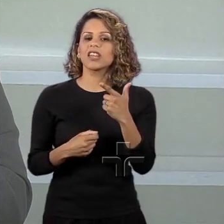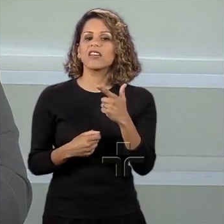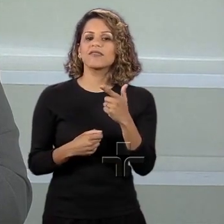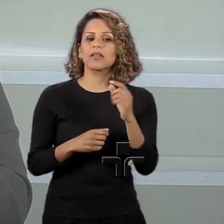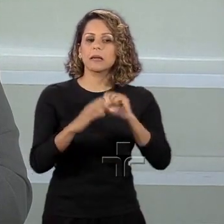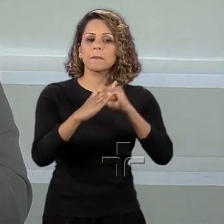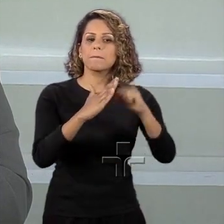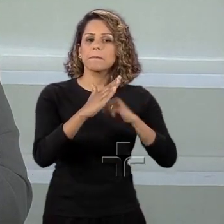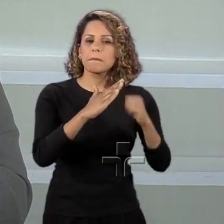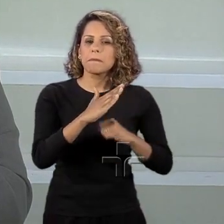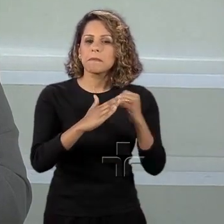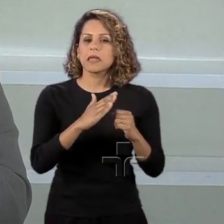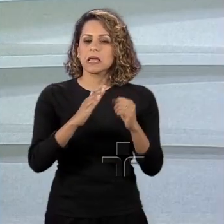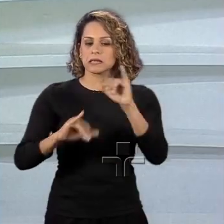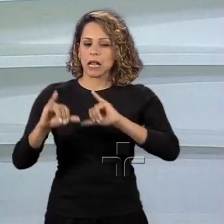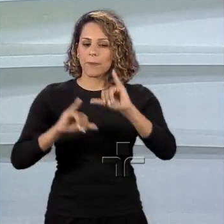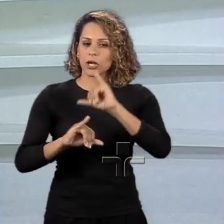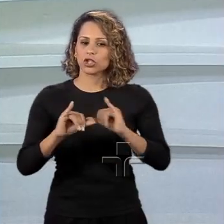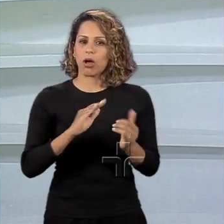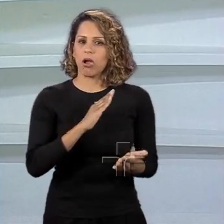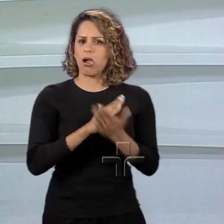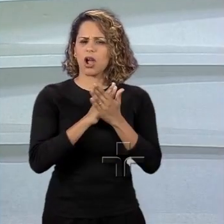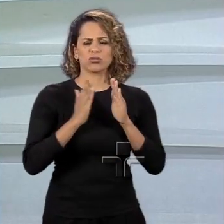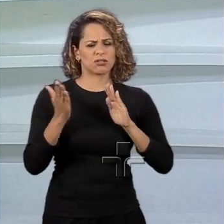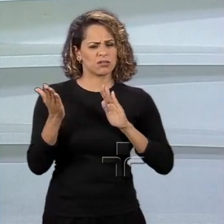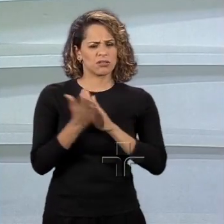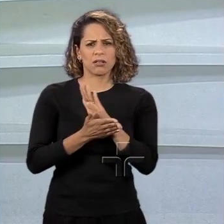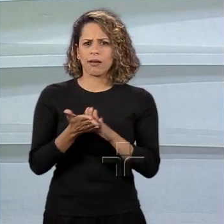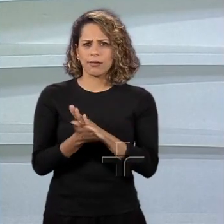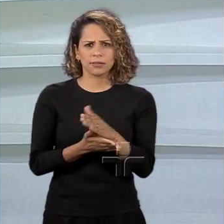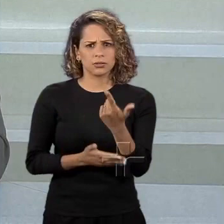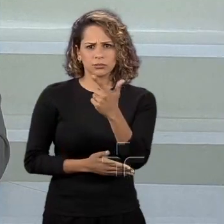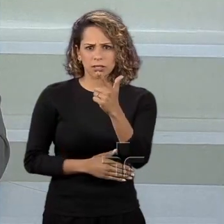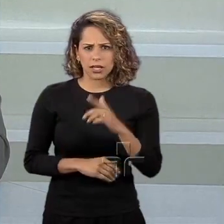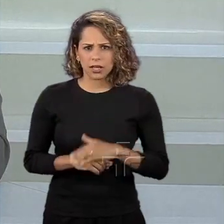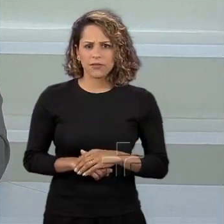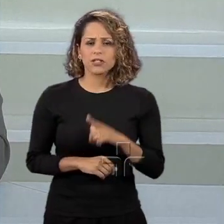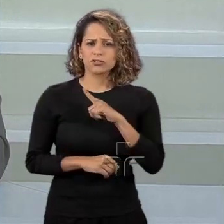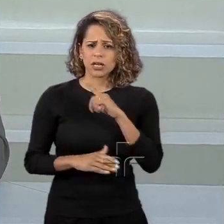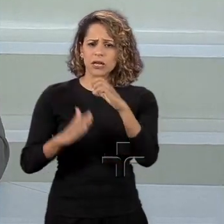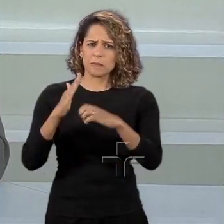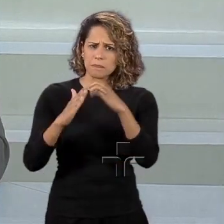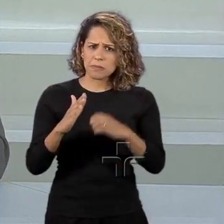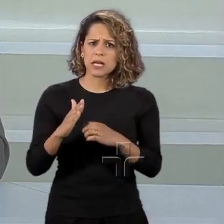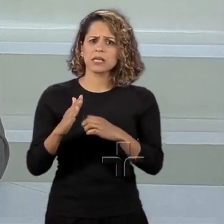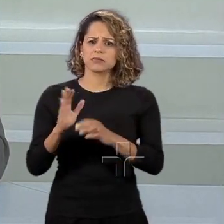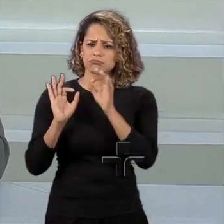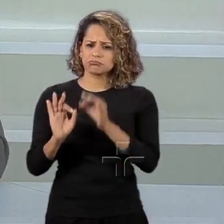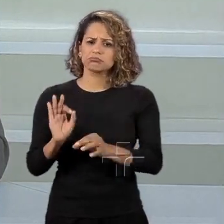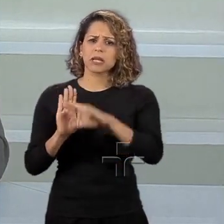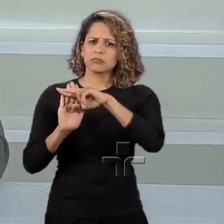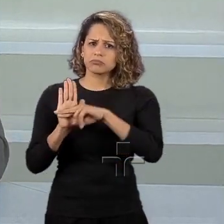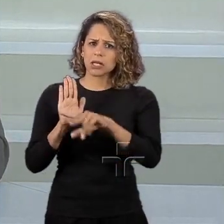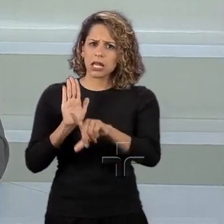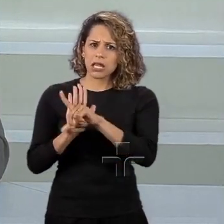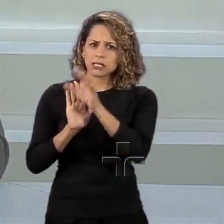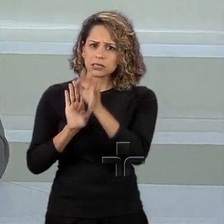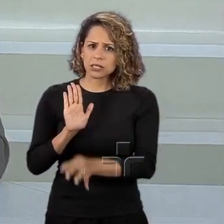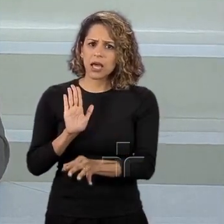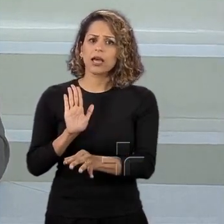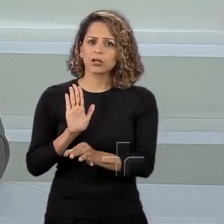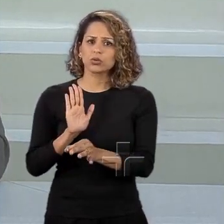laboratórios na minha campanha eleitoral e que tivesse, teria sido legítimo, porque são empresas, a lei permitia isso, mas,